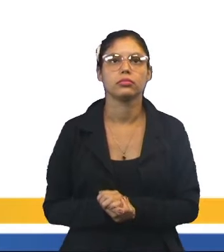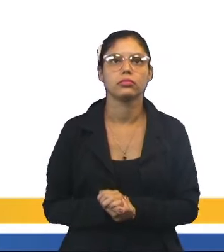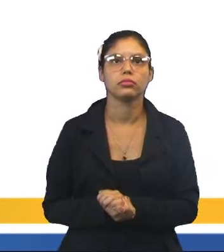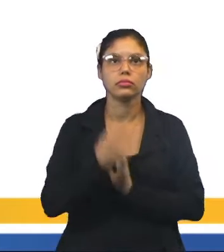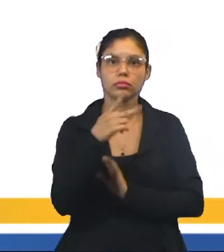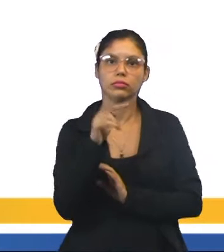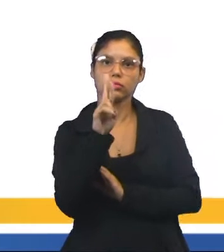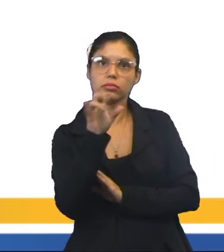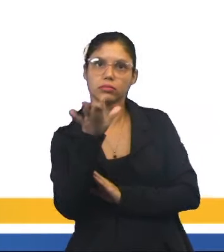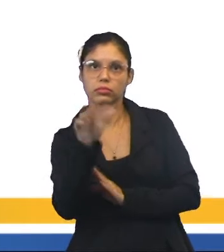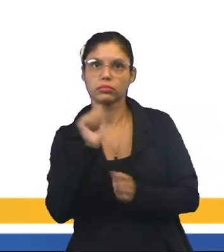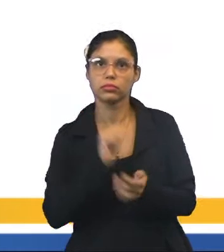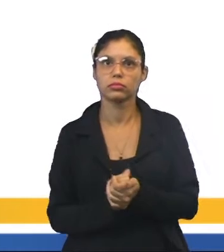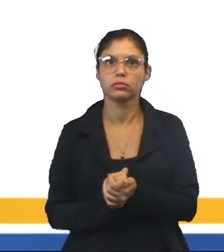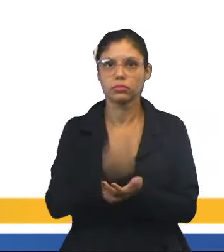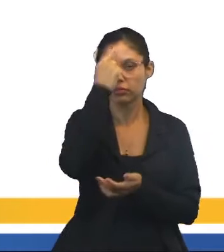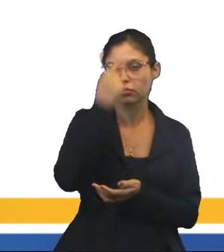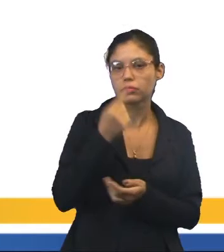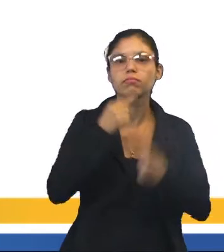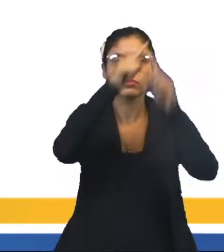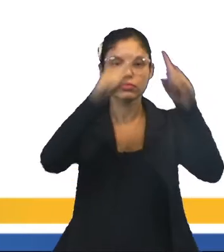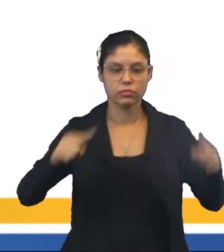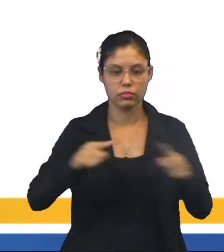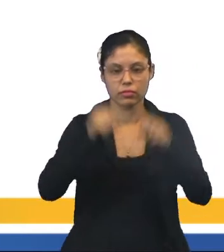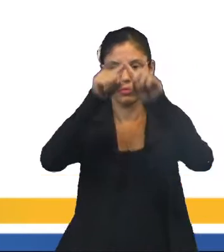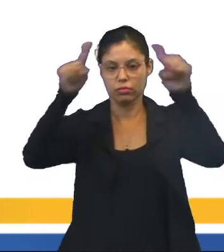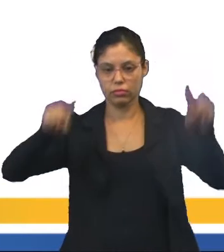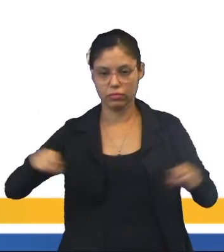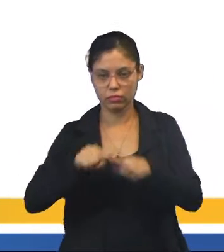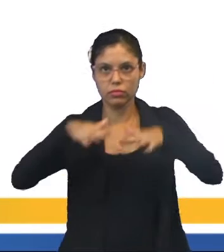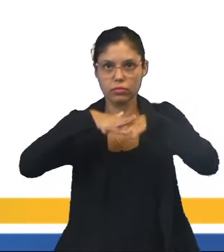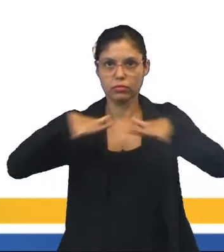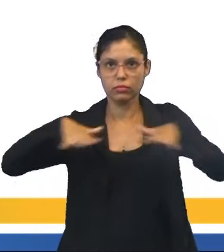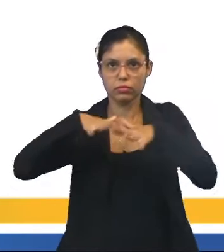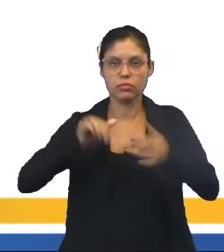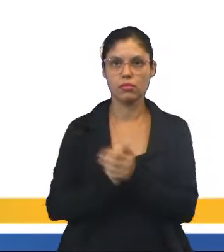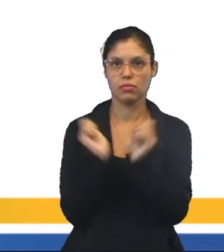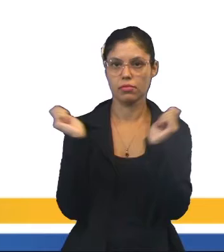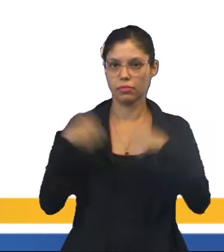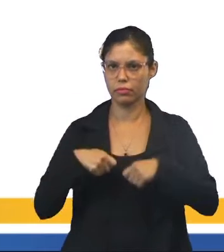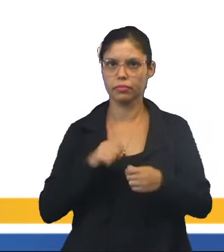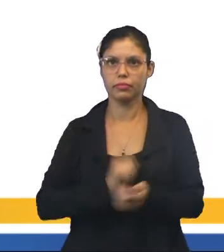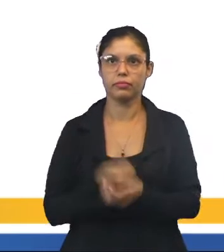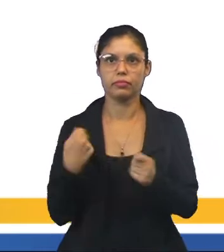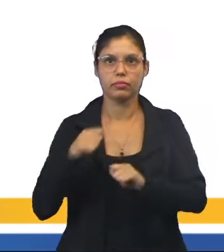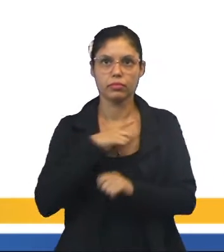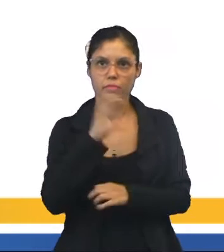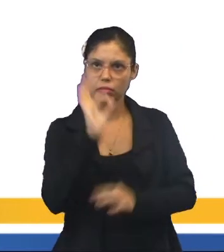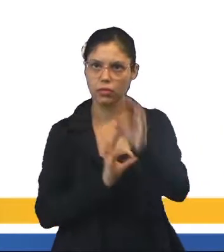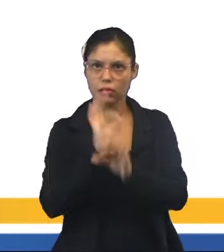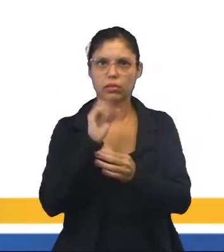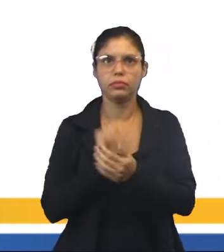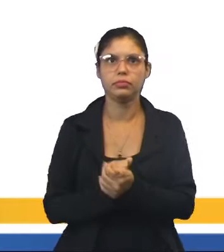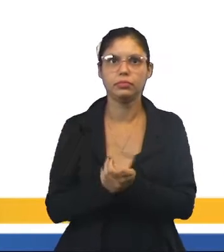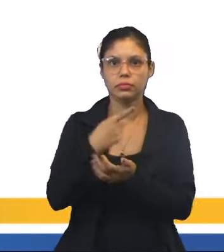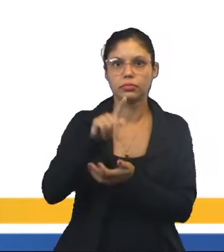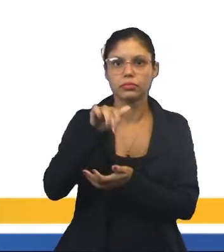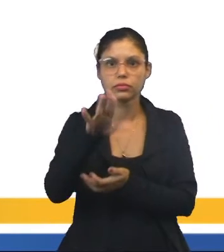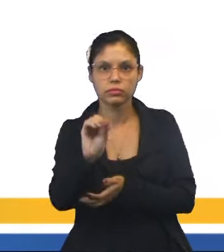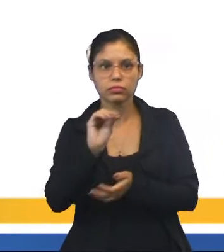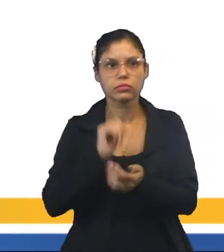As parábolas são as figuras geométricas planas e, por isso, devem ser construídas no